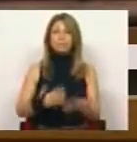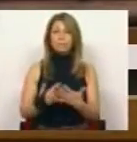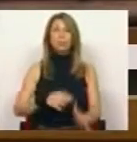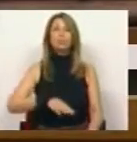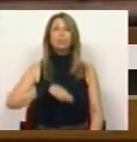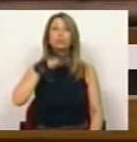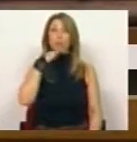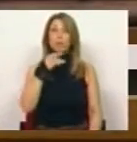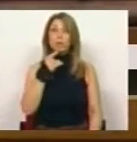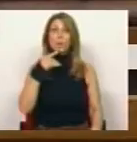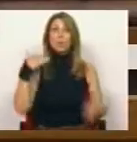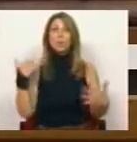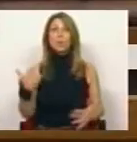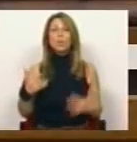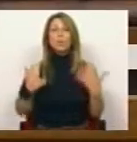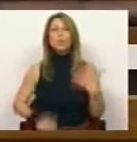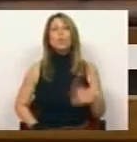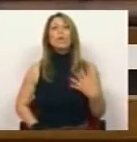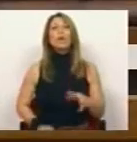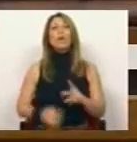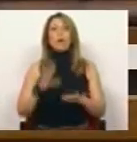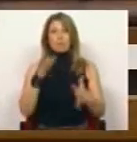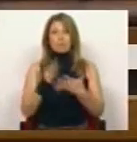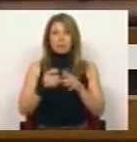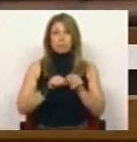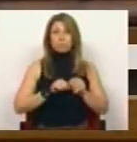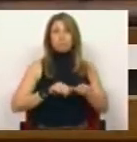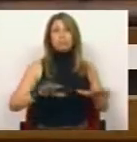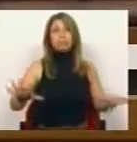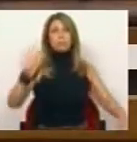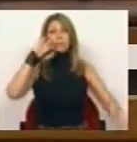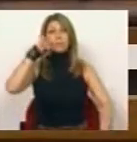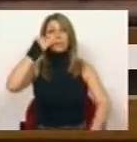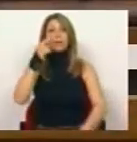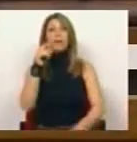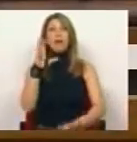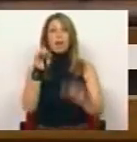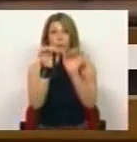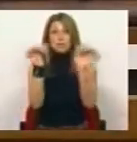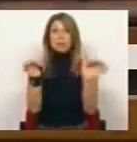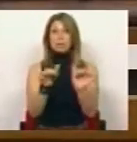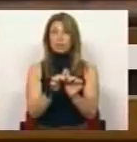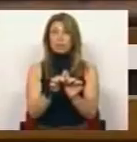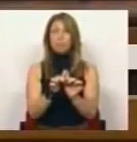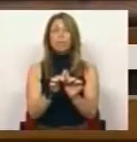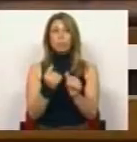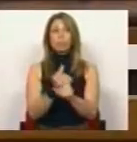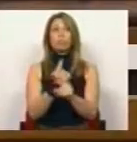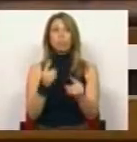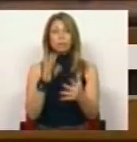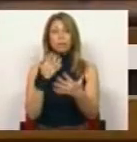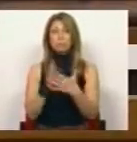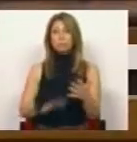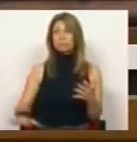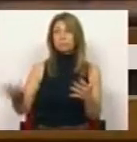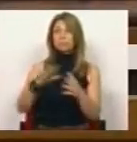muito significativa que está a contaminar ecossistemas de uma forma brutal, na medida em que estão a ser libertados para o meio